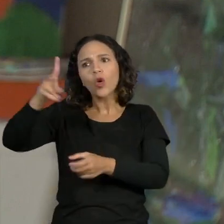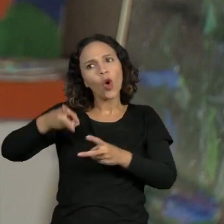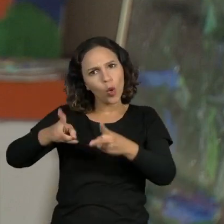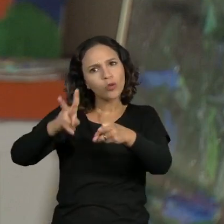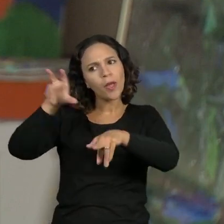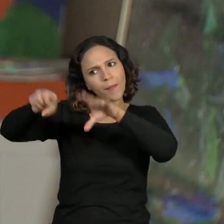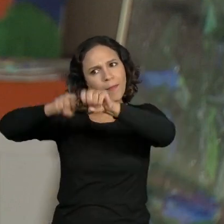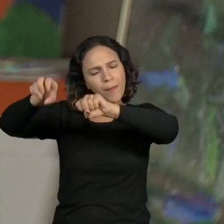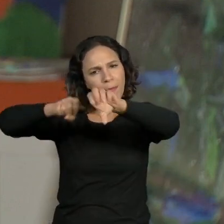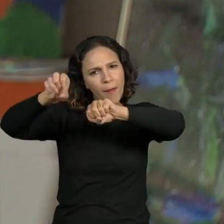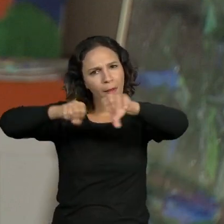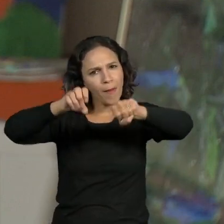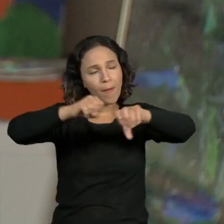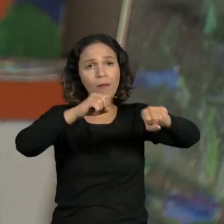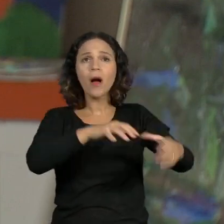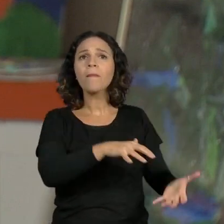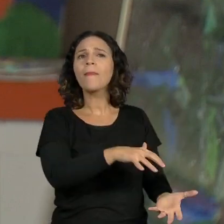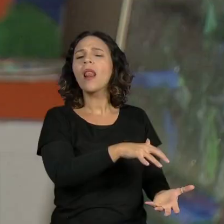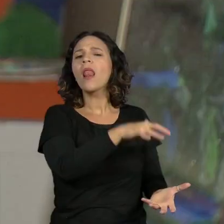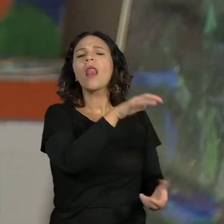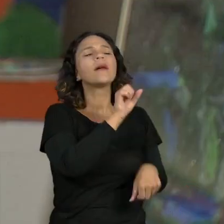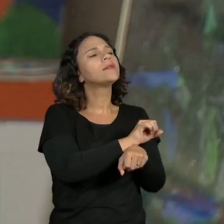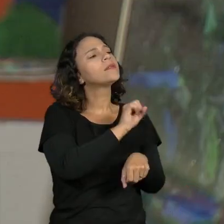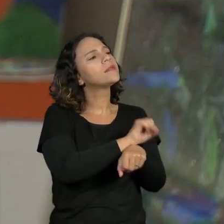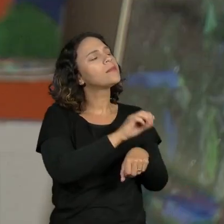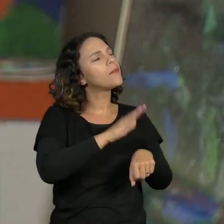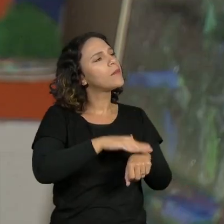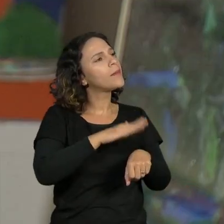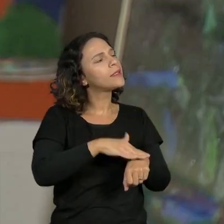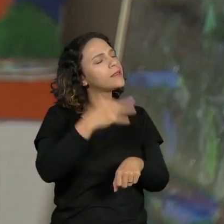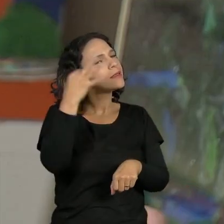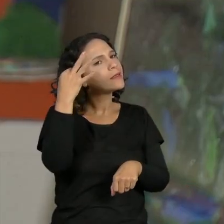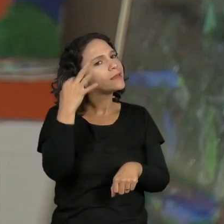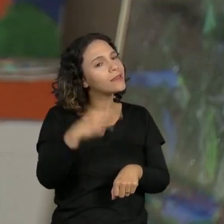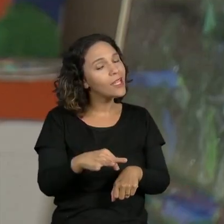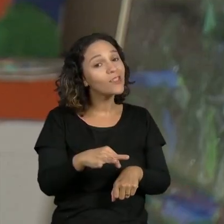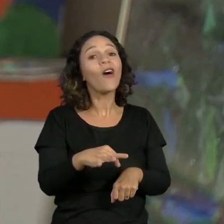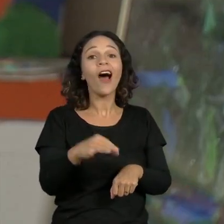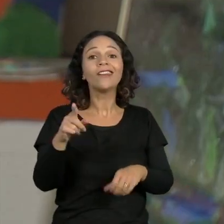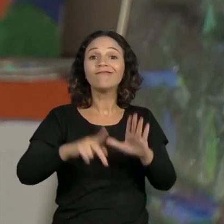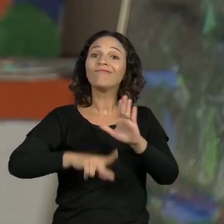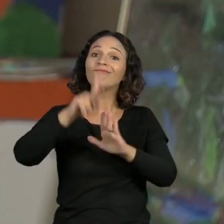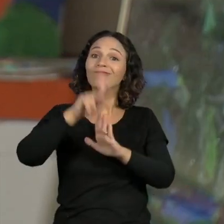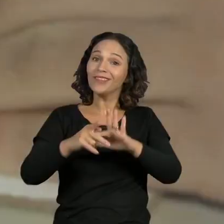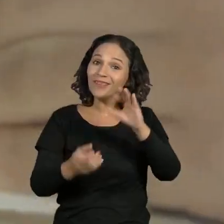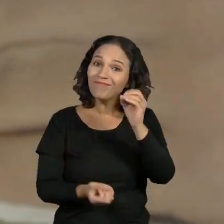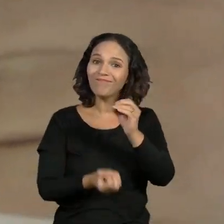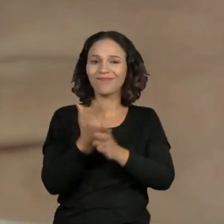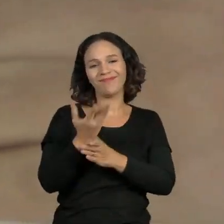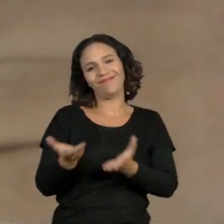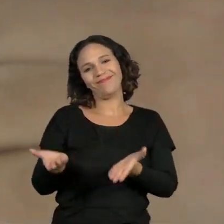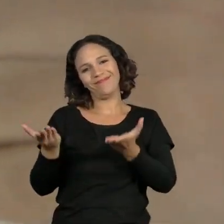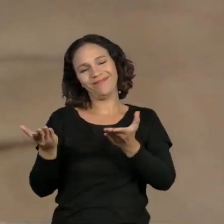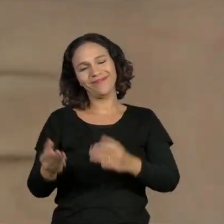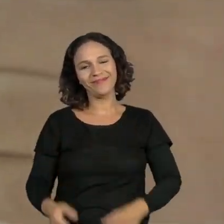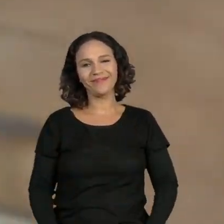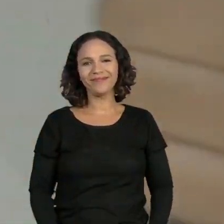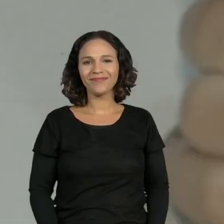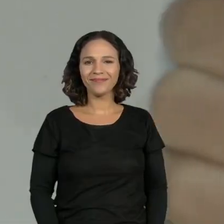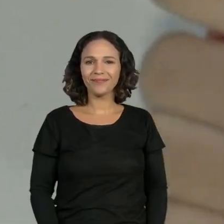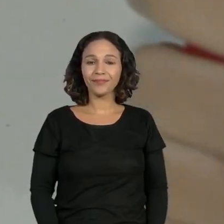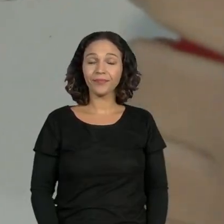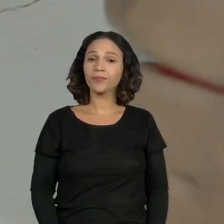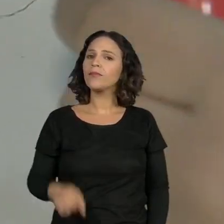de materiais. Tudo isso ficou esperando o momento certo, que foi quando nasceu o projeto Natureza Plástica.